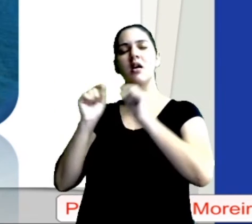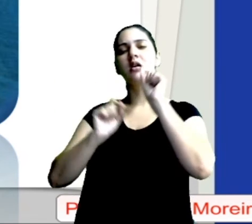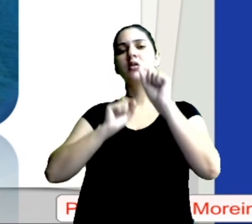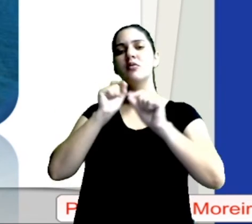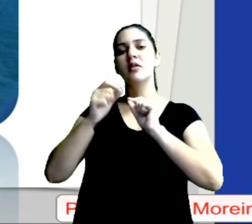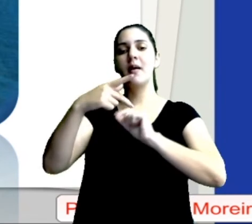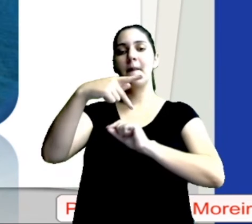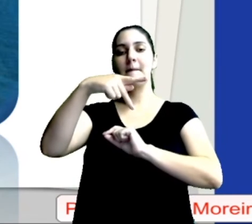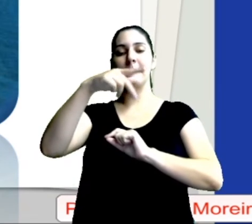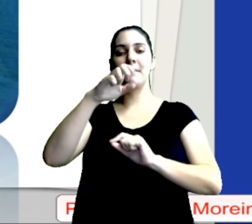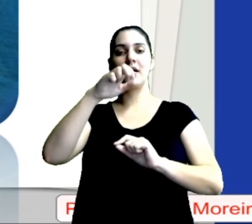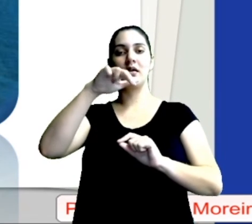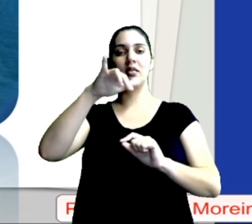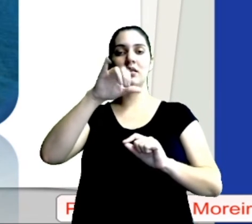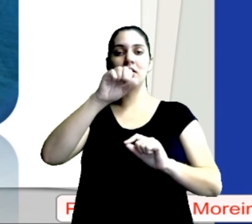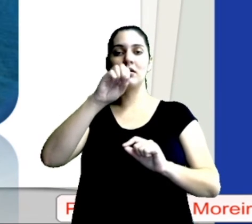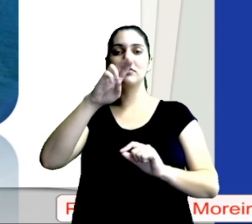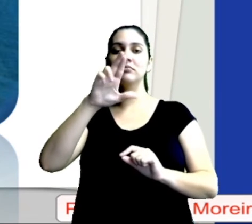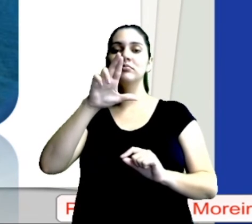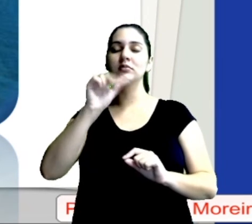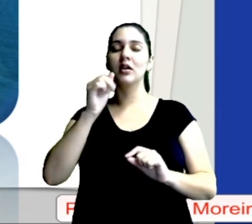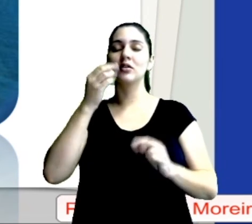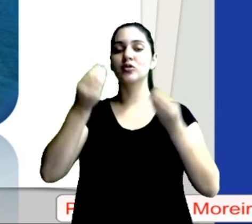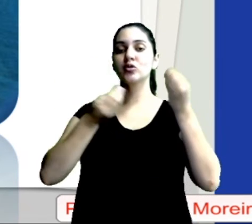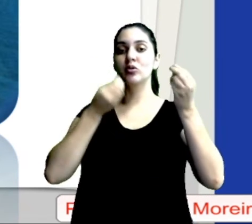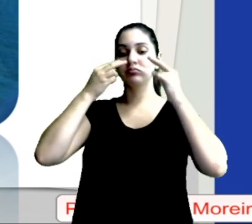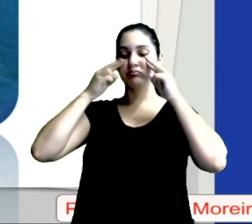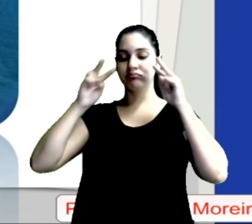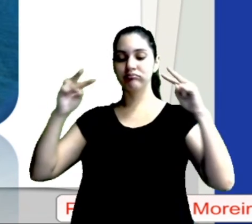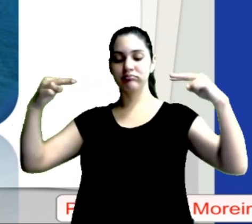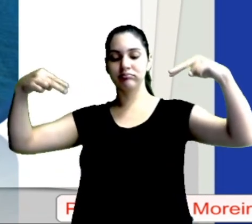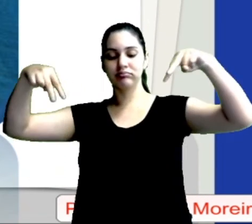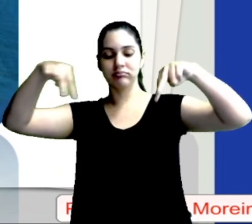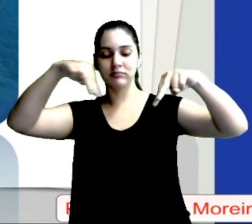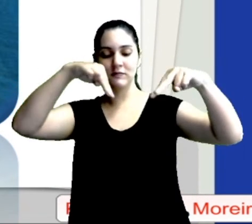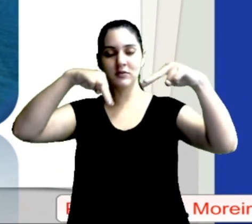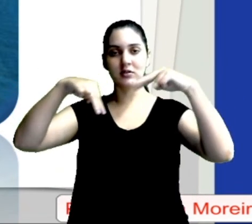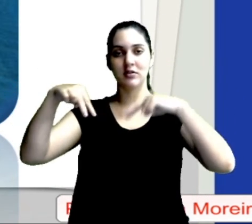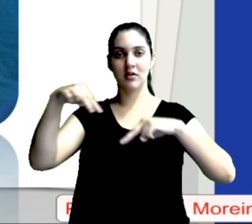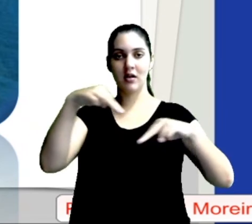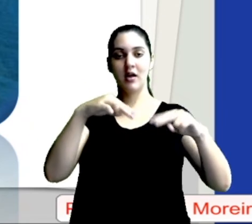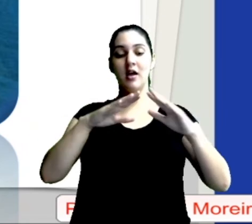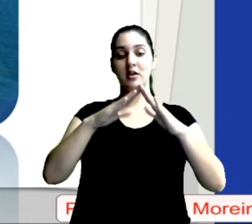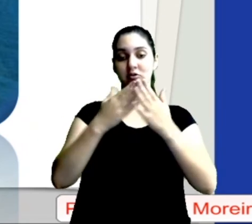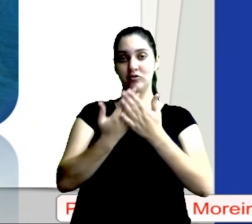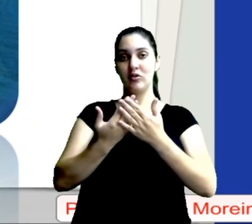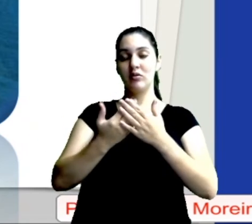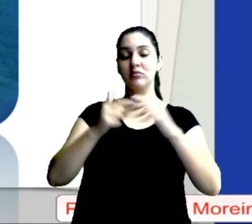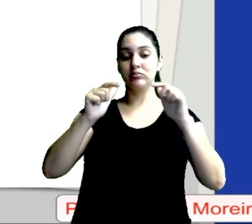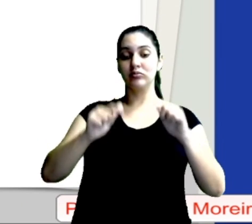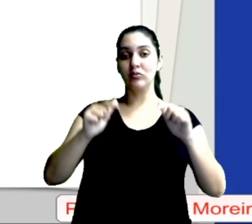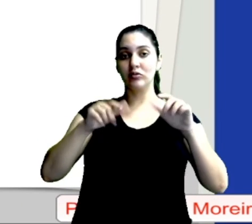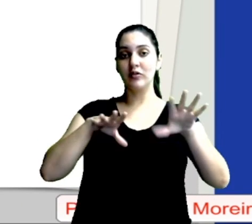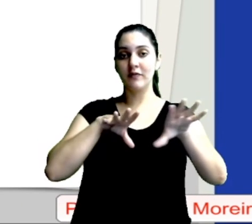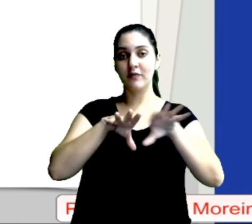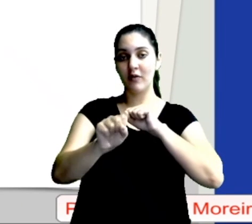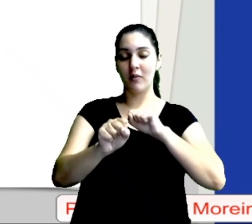uma península. Isso aí é a vista sobre a Fortaleza de Sagres, que é justamente a escola onde se